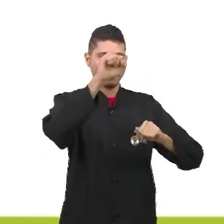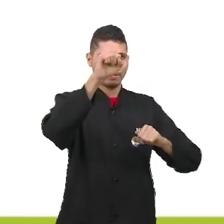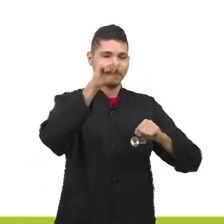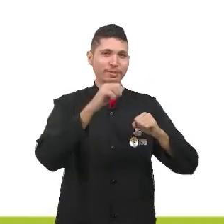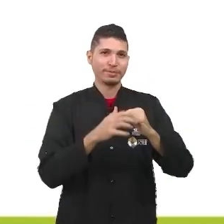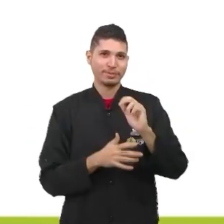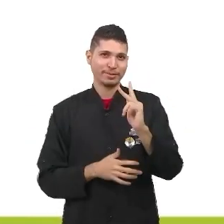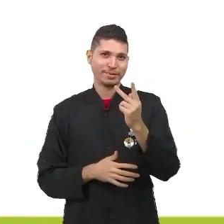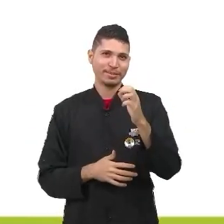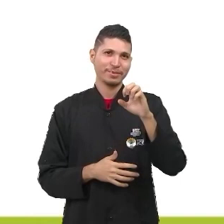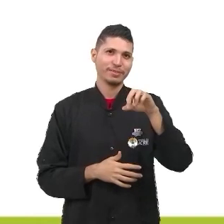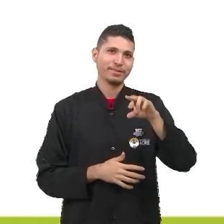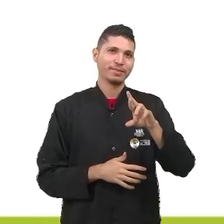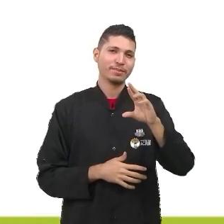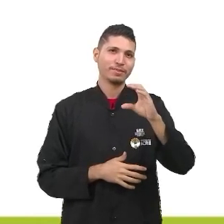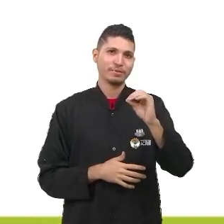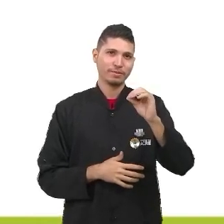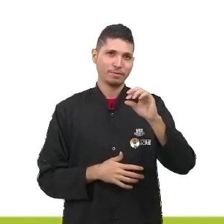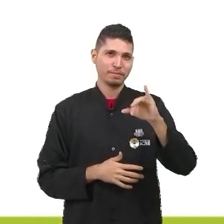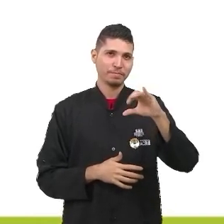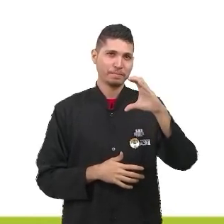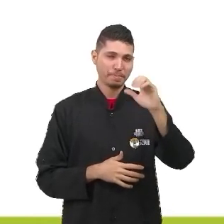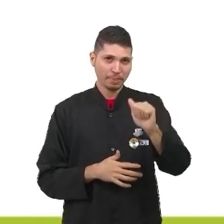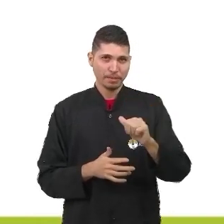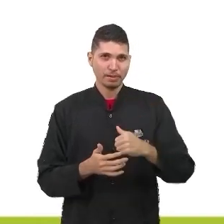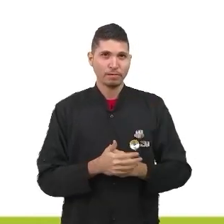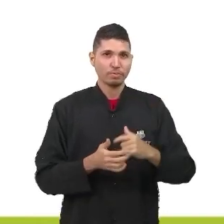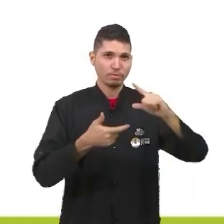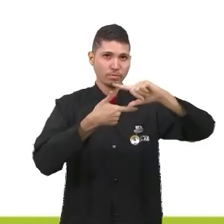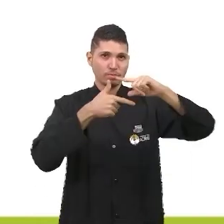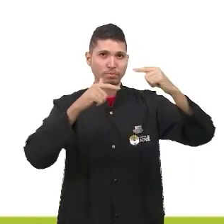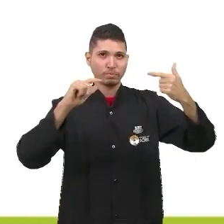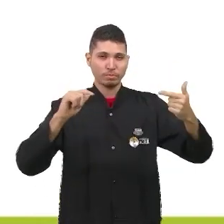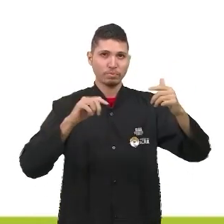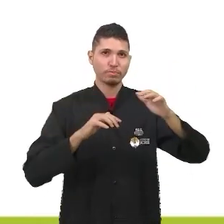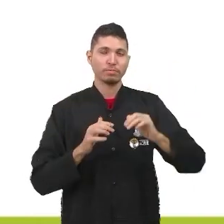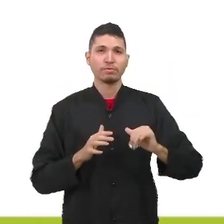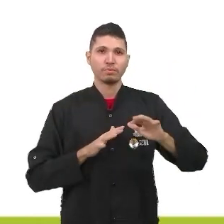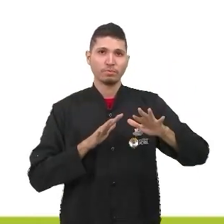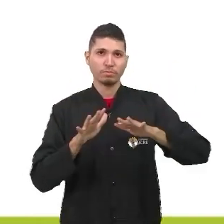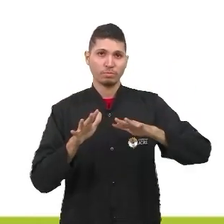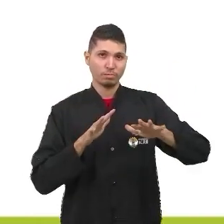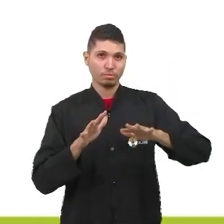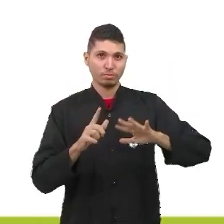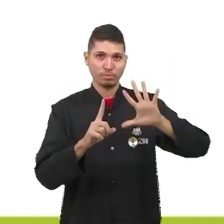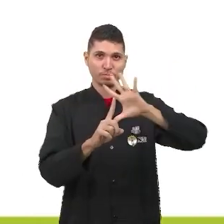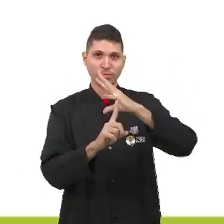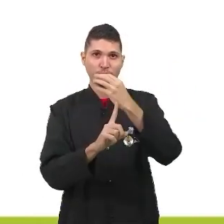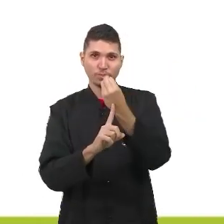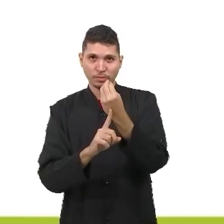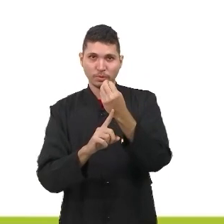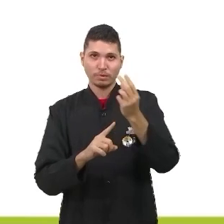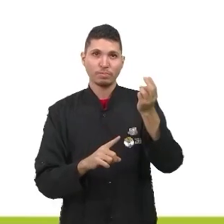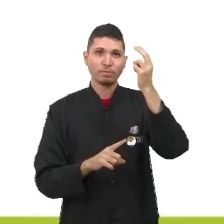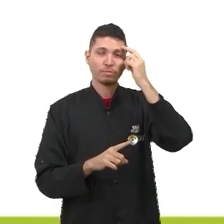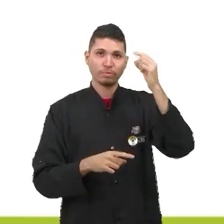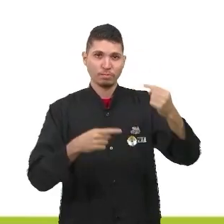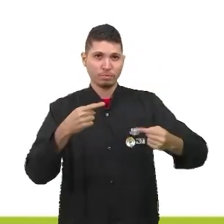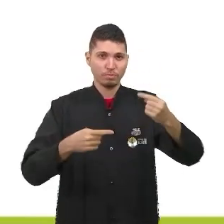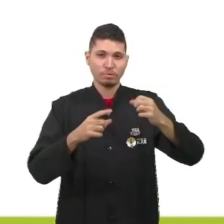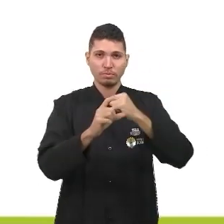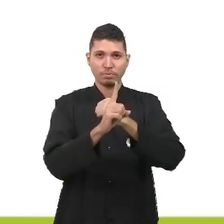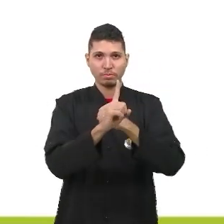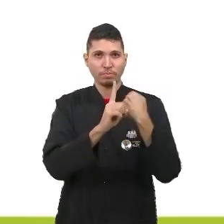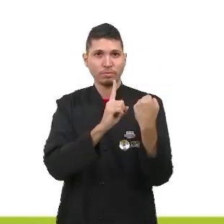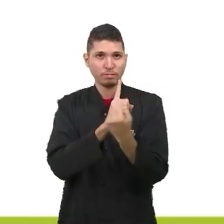até 1930. Lembre-se que o modernismo foi um movimento artístico, cultural, político e social bem